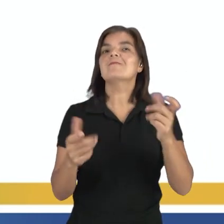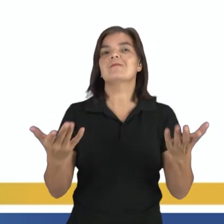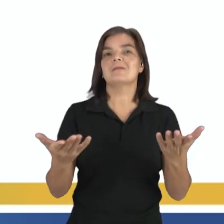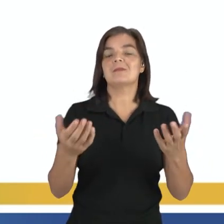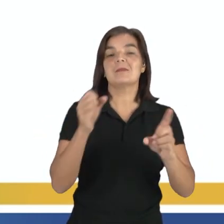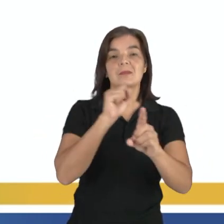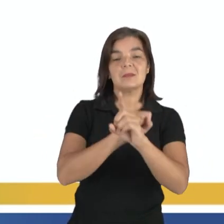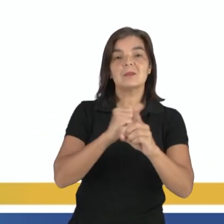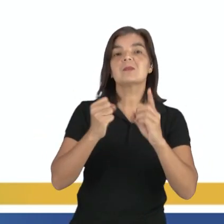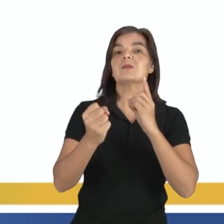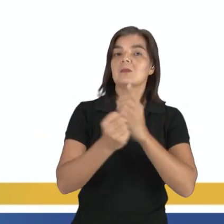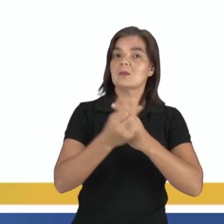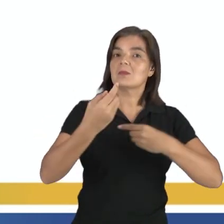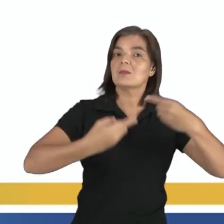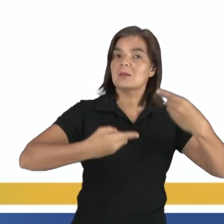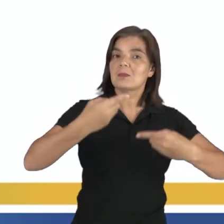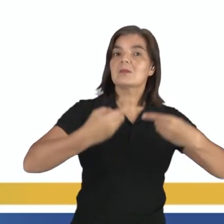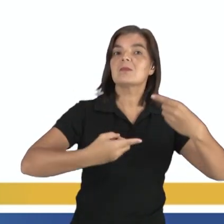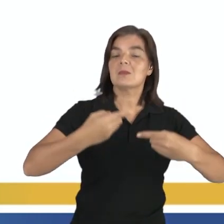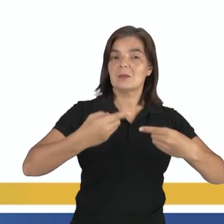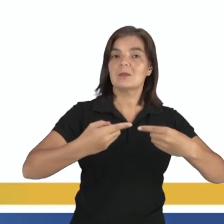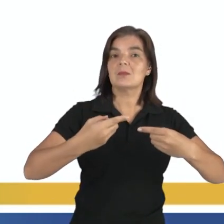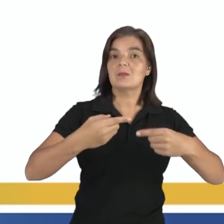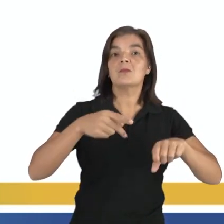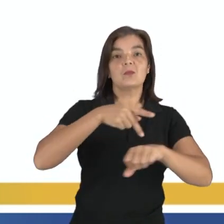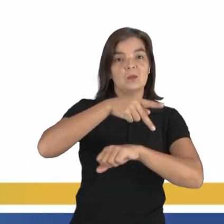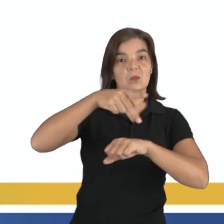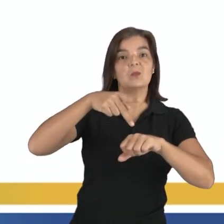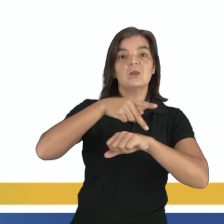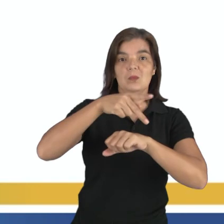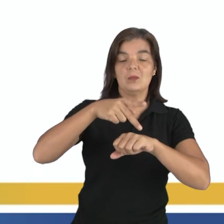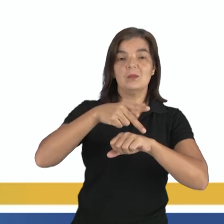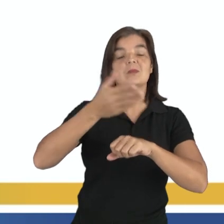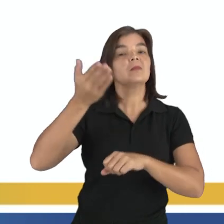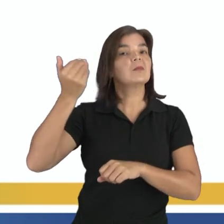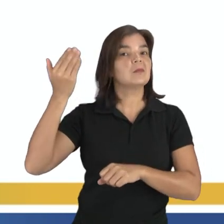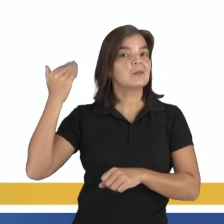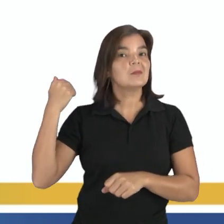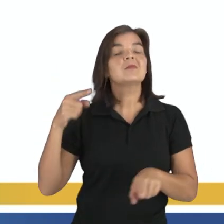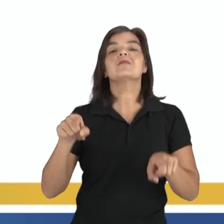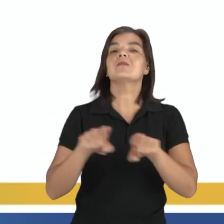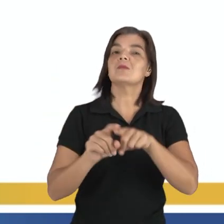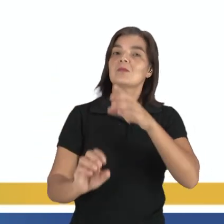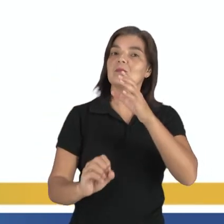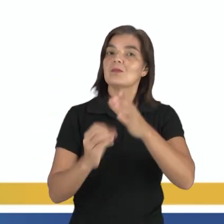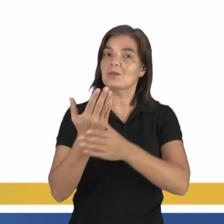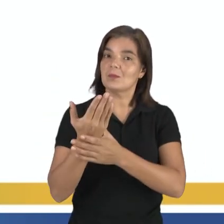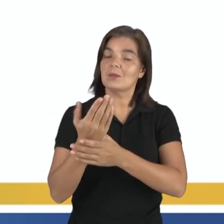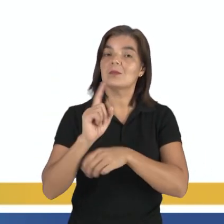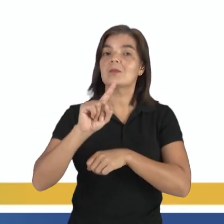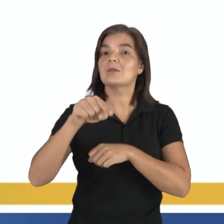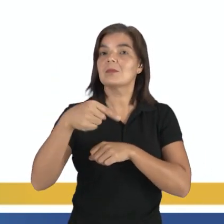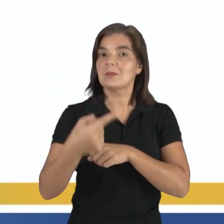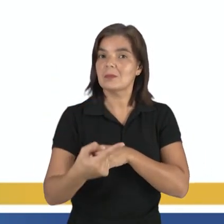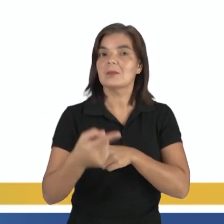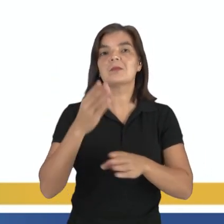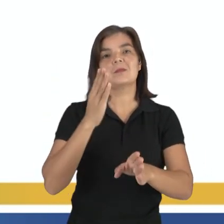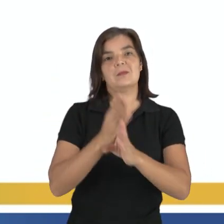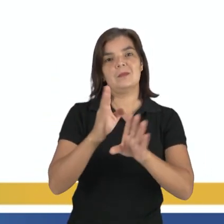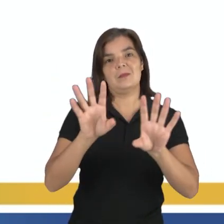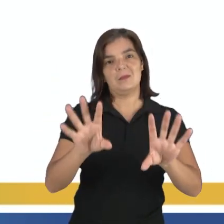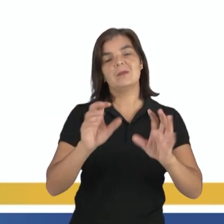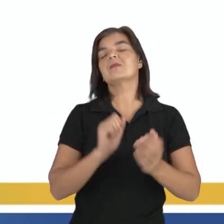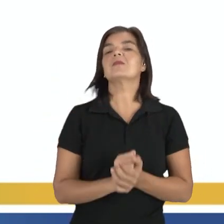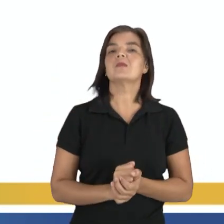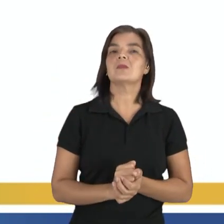A sociedade política, o Estado, como dito anteriormente, ele surge posteriormente a isso, como